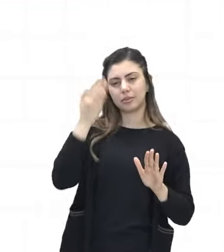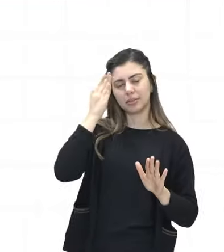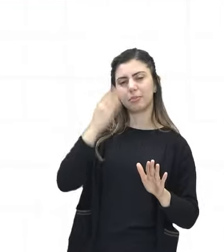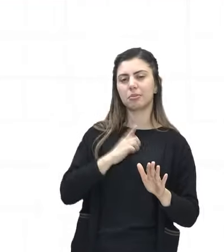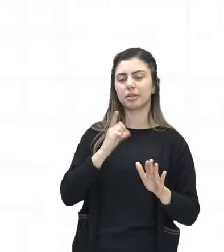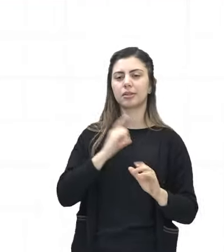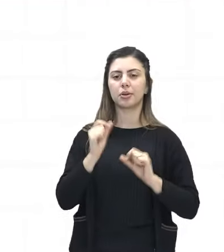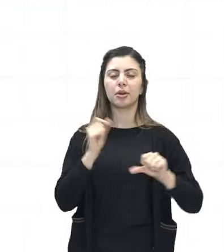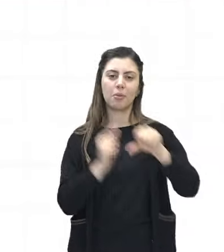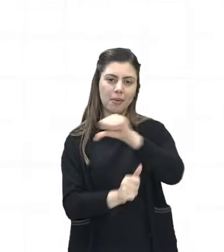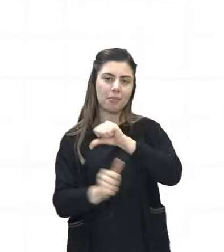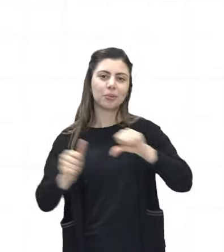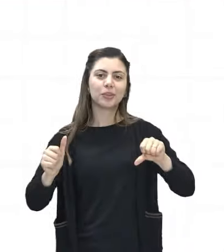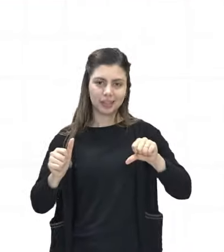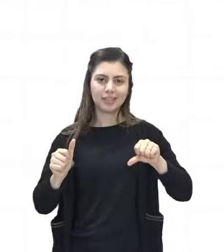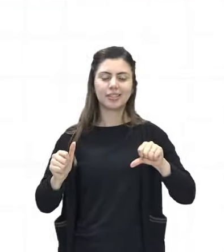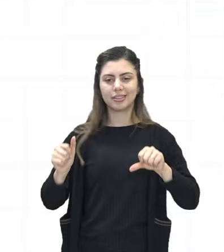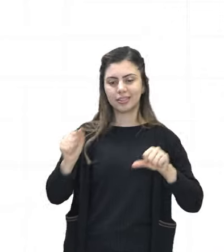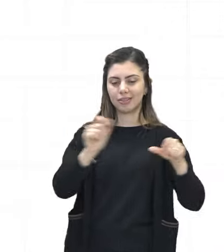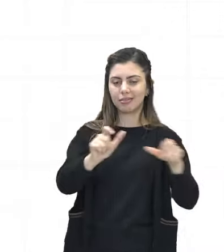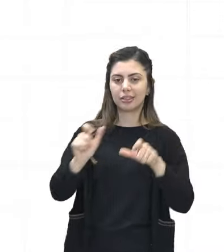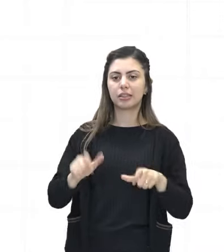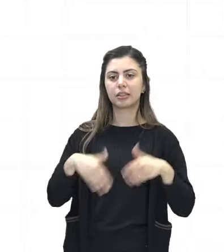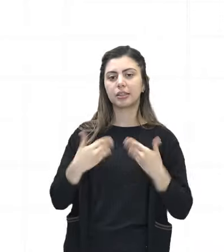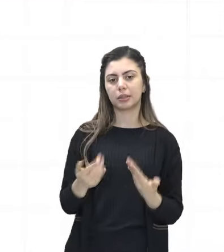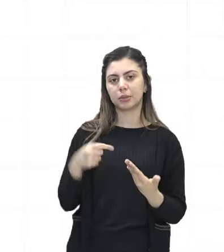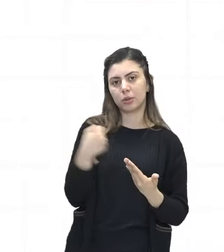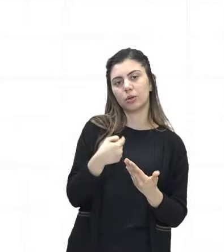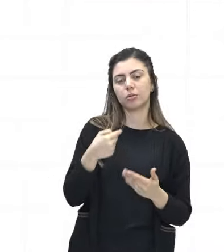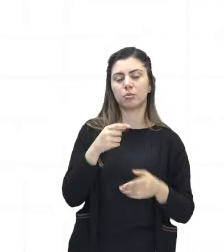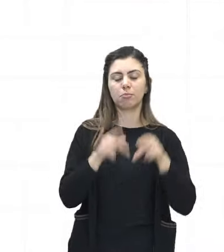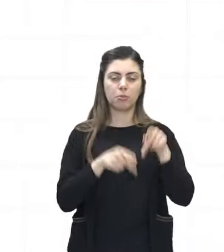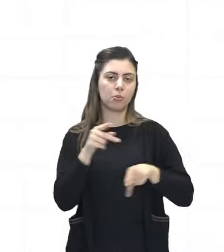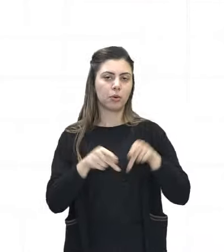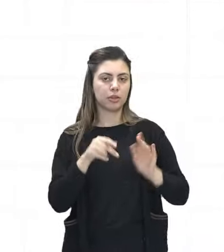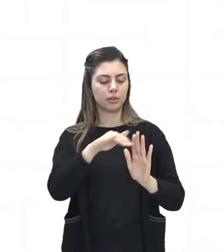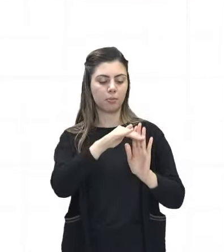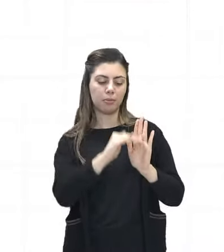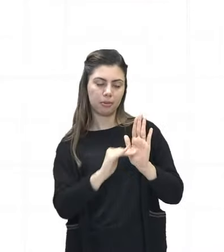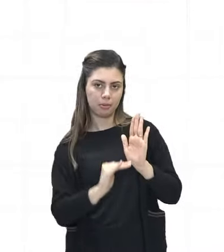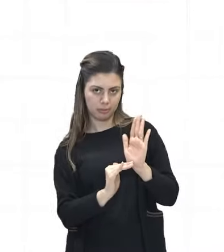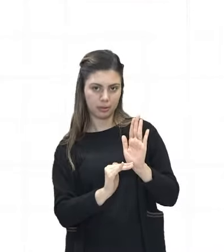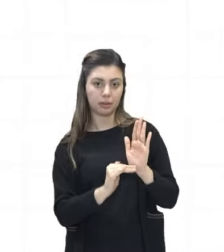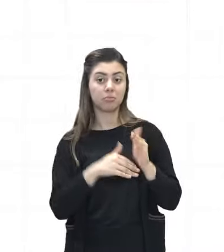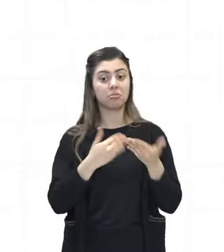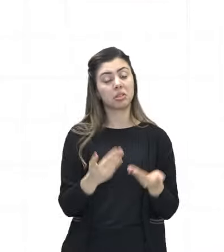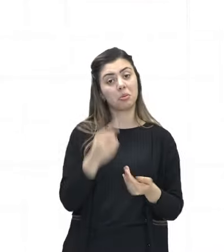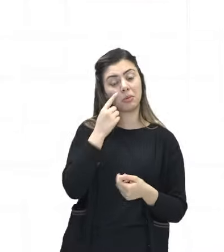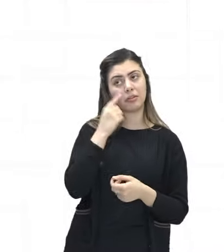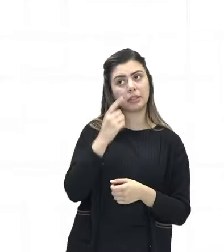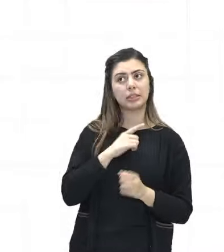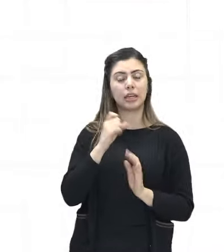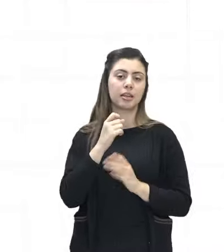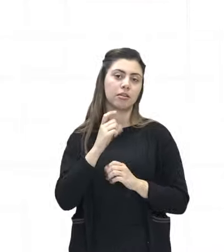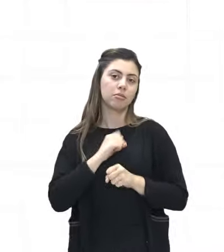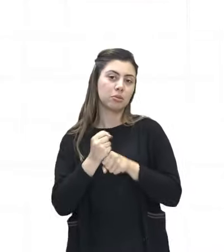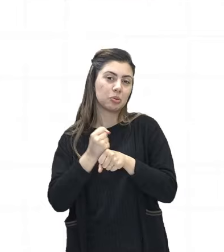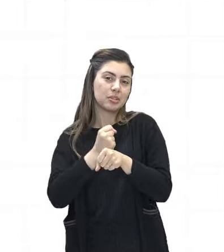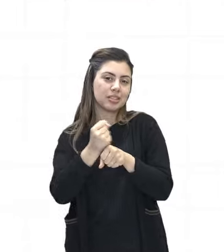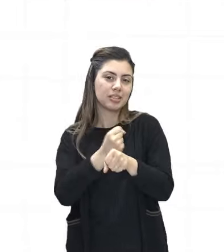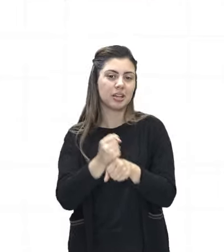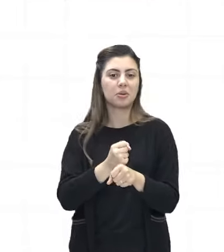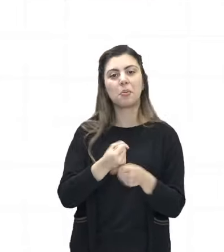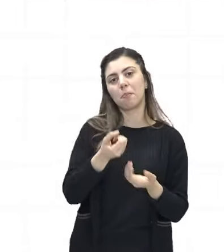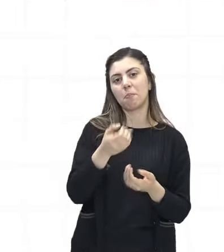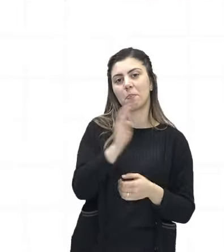vivendo uma transição demográfica o nosso país vem perdendo população tá bom e muito provavelmente Daqui a algumas décadas a gente não vai ver mais o